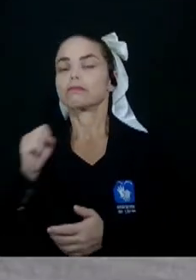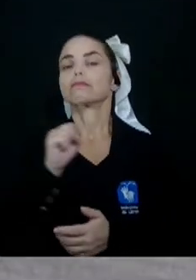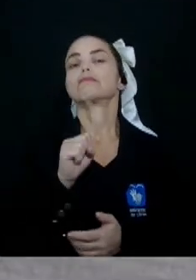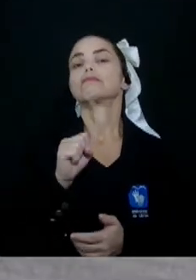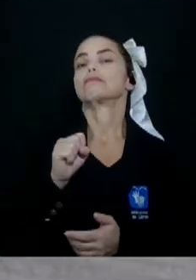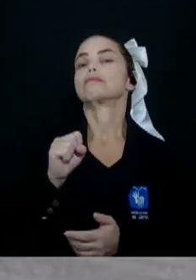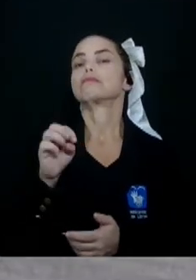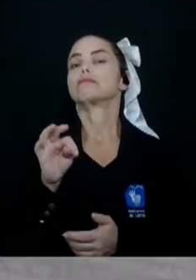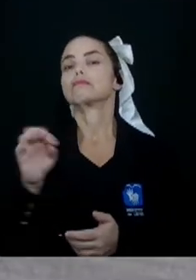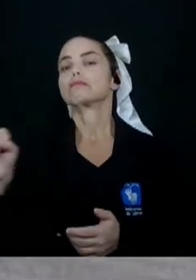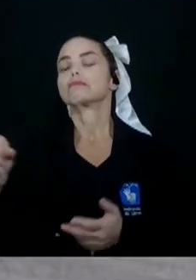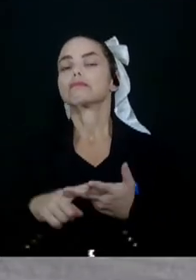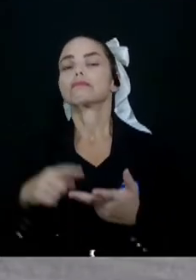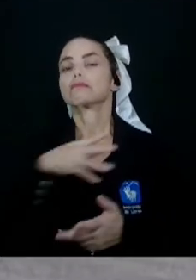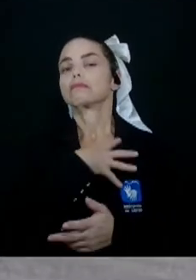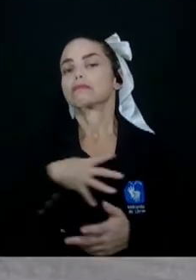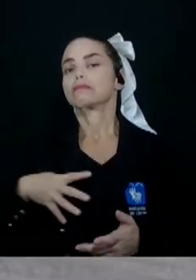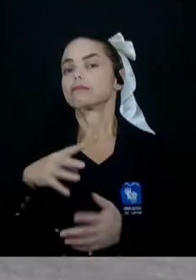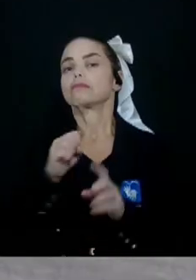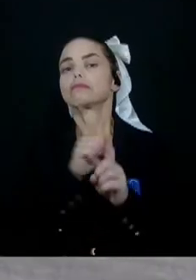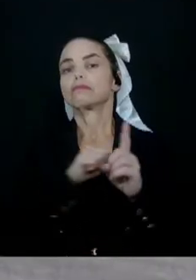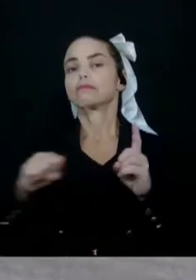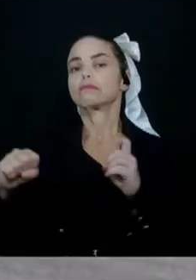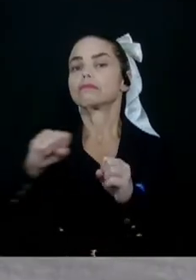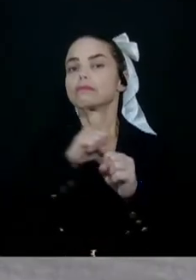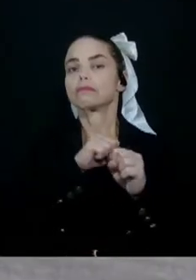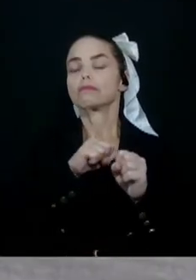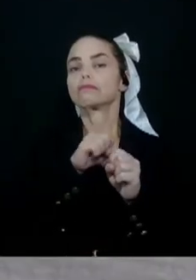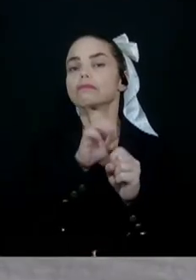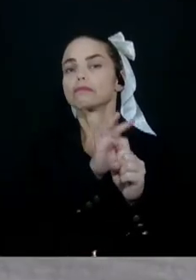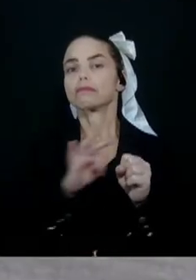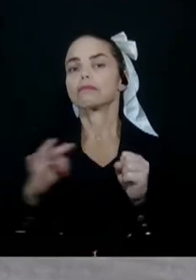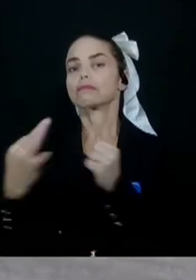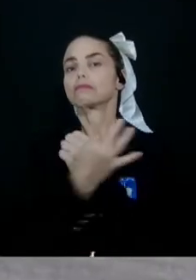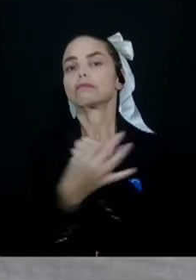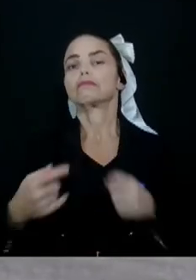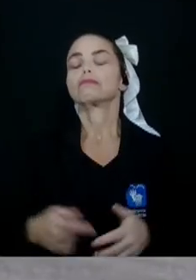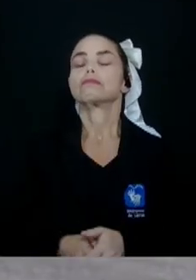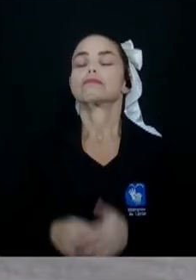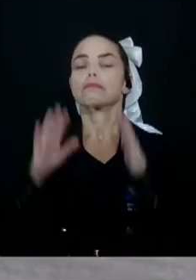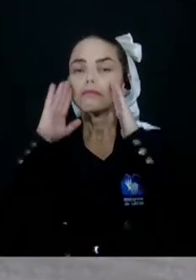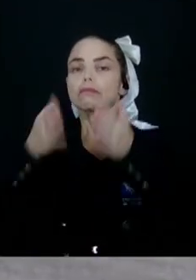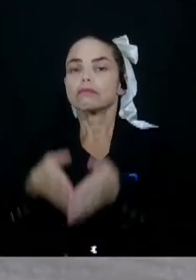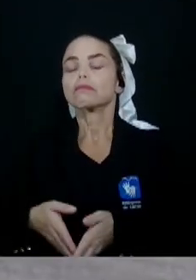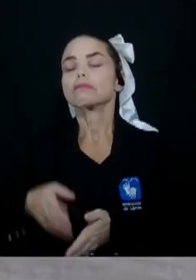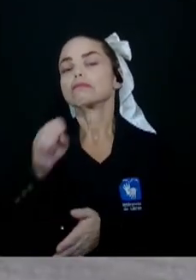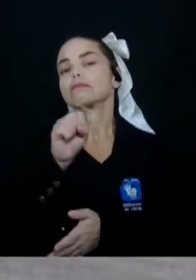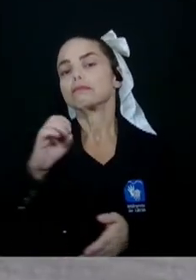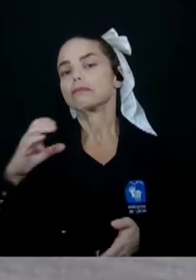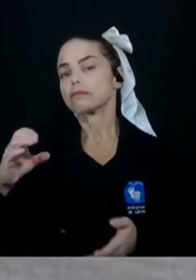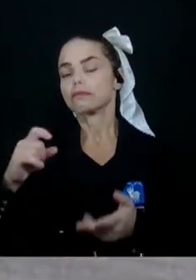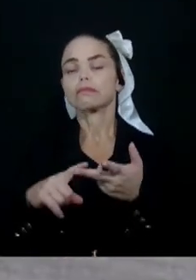SENAC. Só que nesse caso específico isso afeta basicamente o SESC e o SENAC.